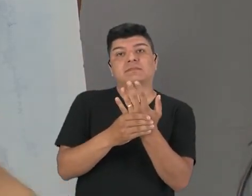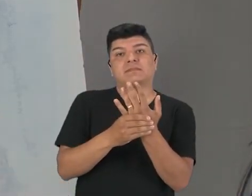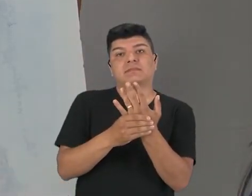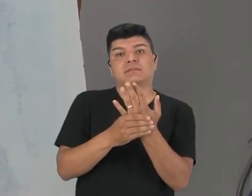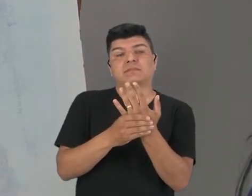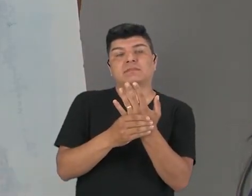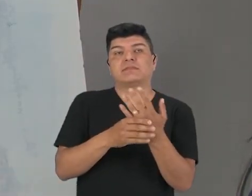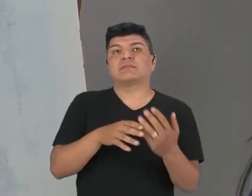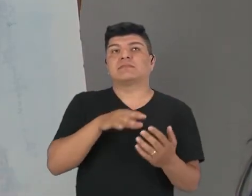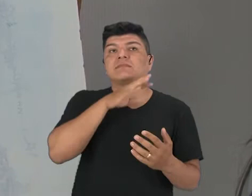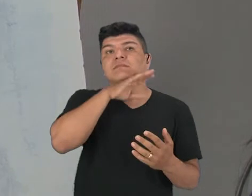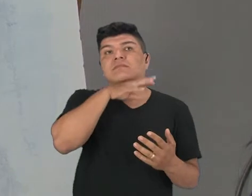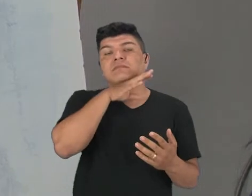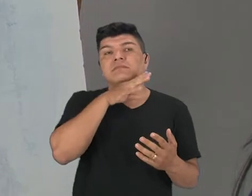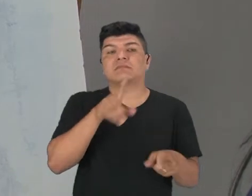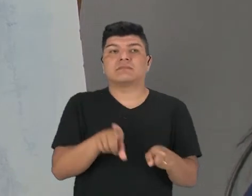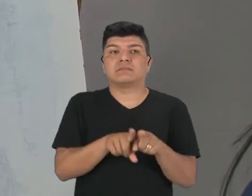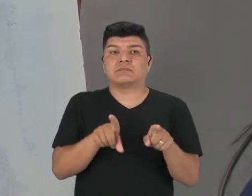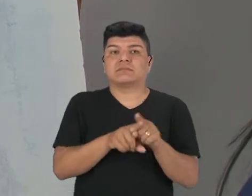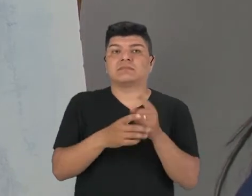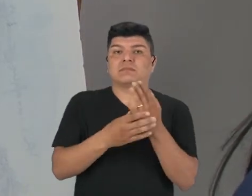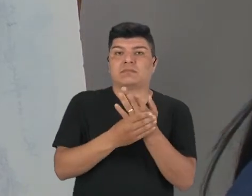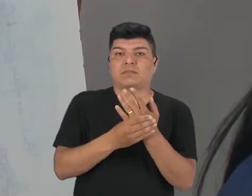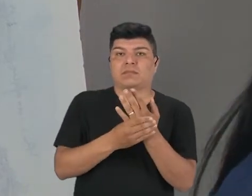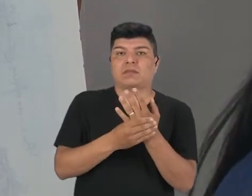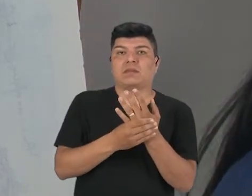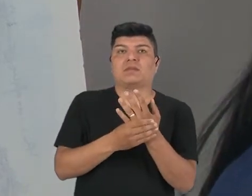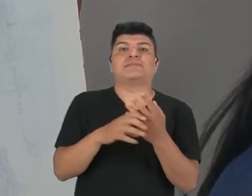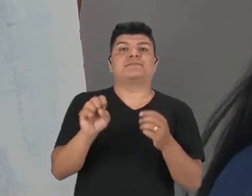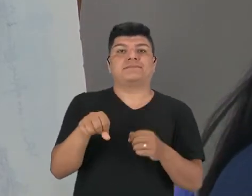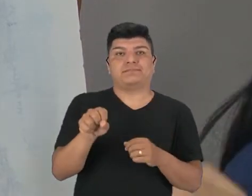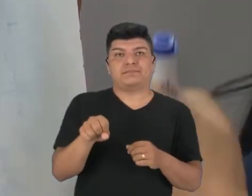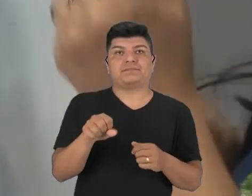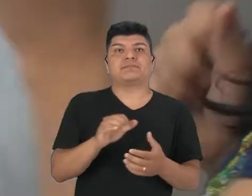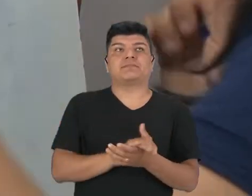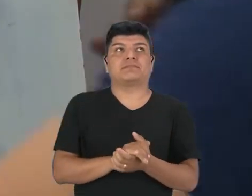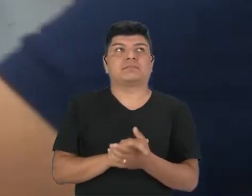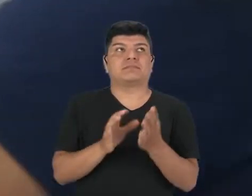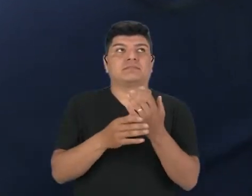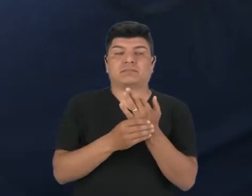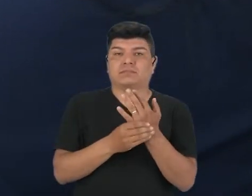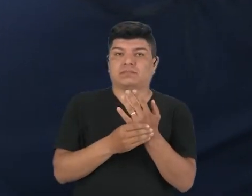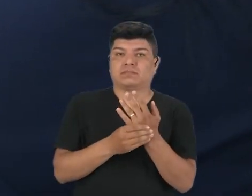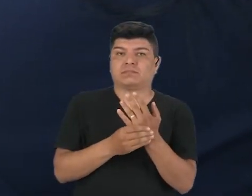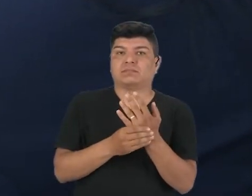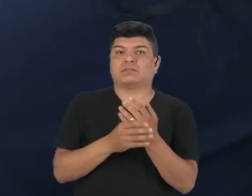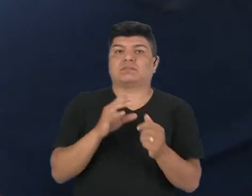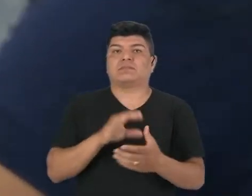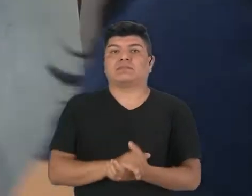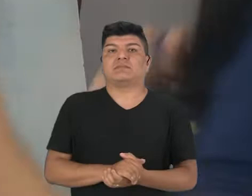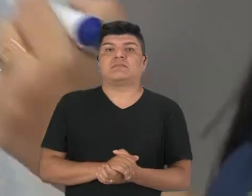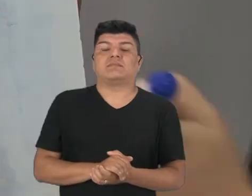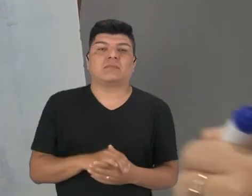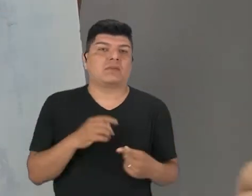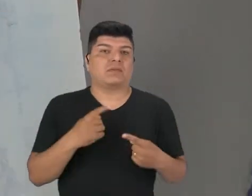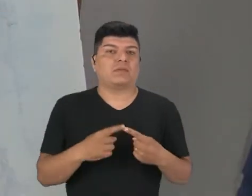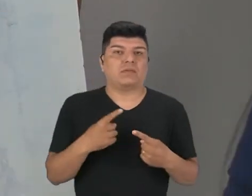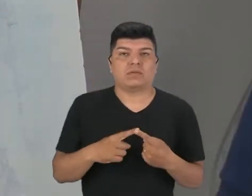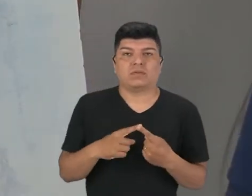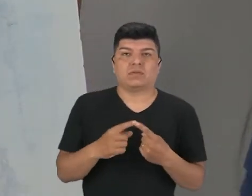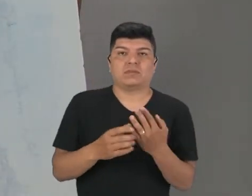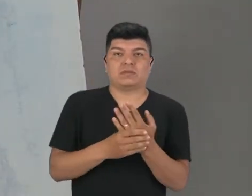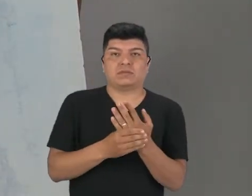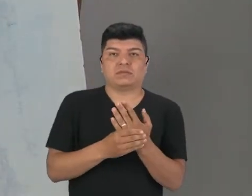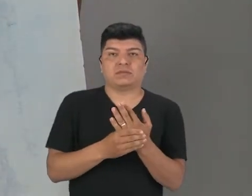dos animais, eles também são chamados de herbívoro? Sim, herbívoro. Por quê?